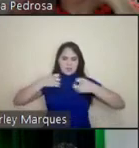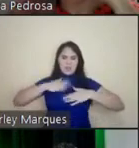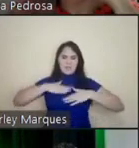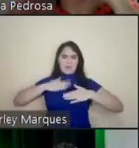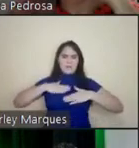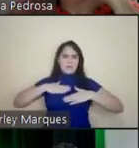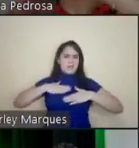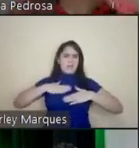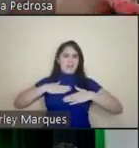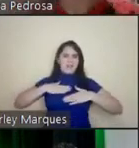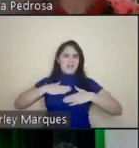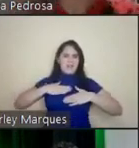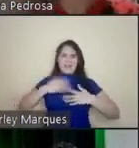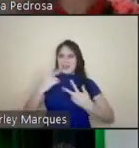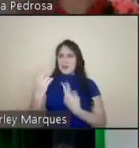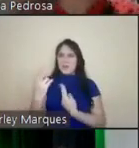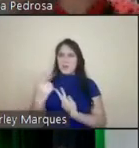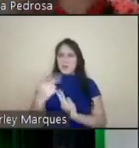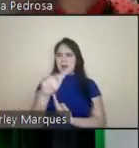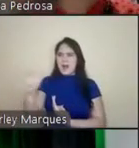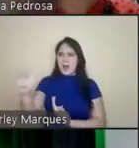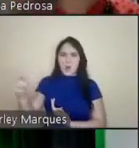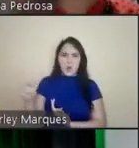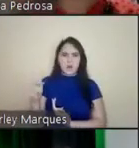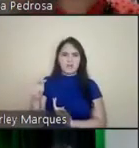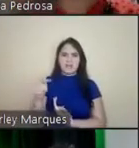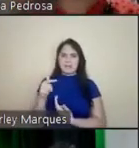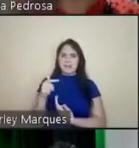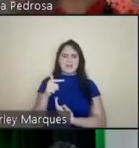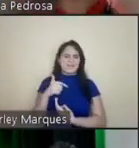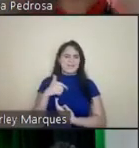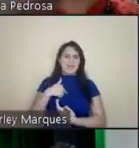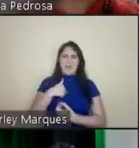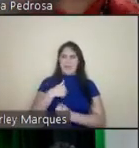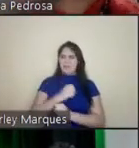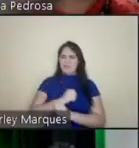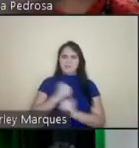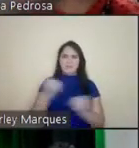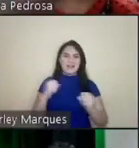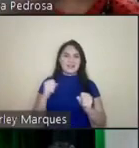mim. Mas que cabra é esse, velho?